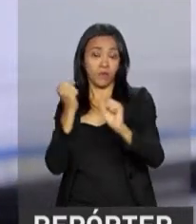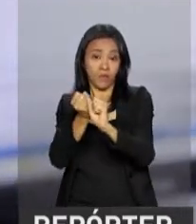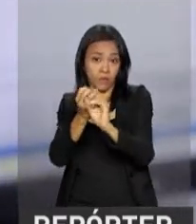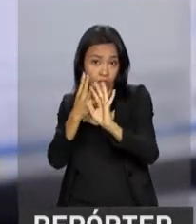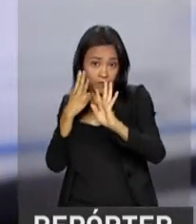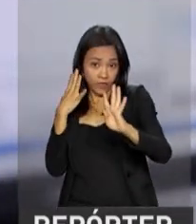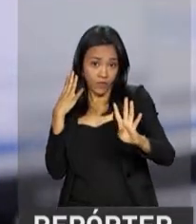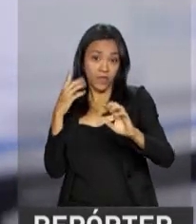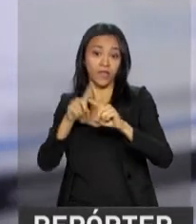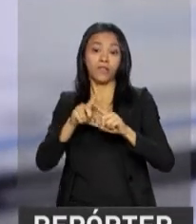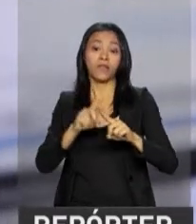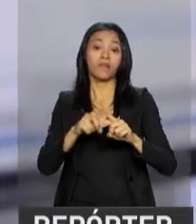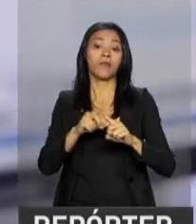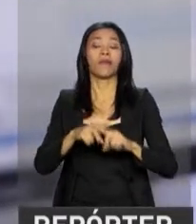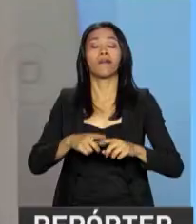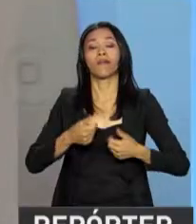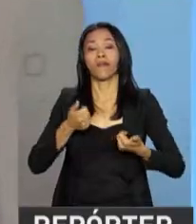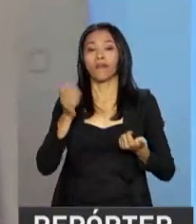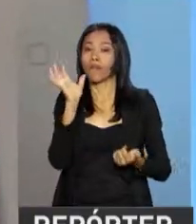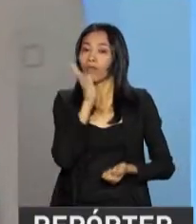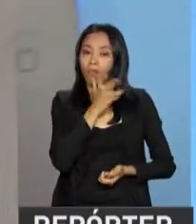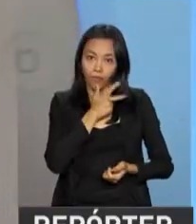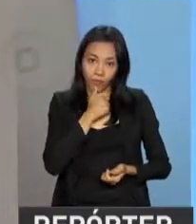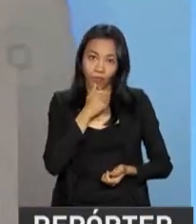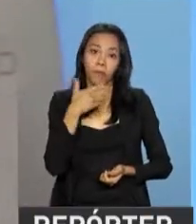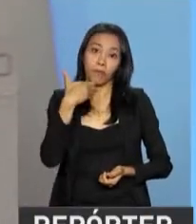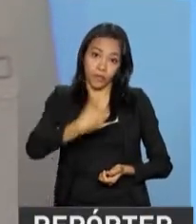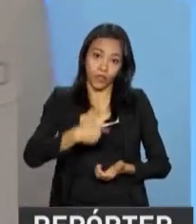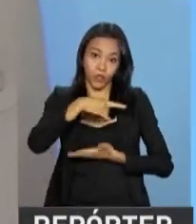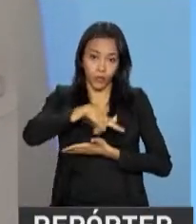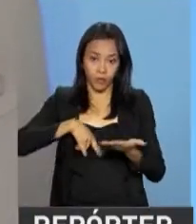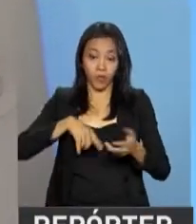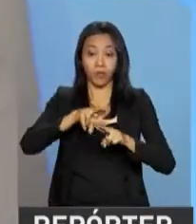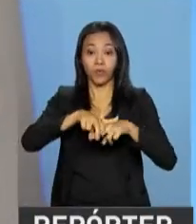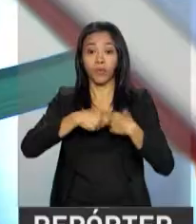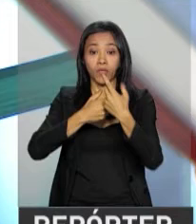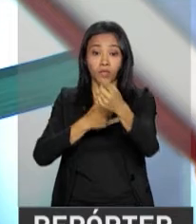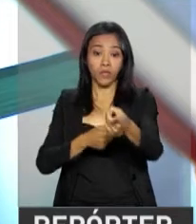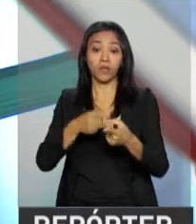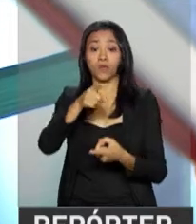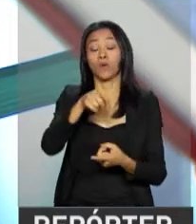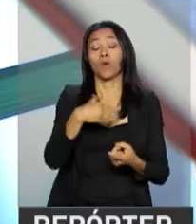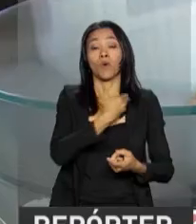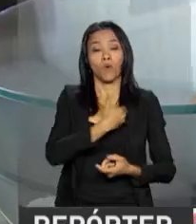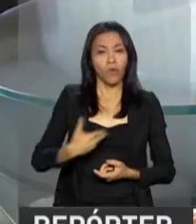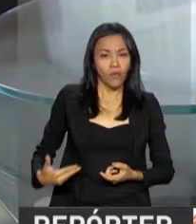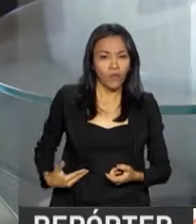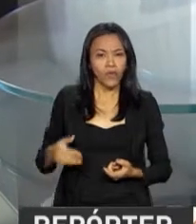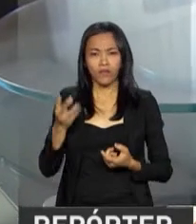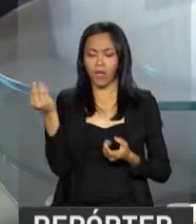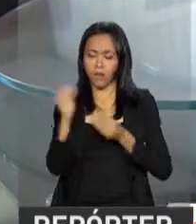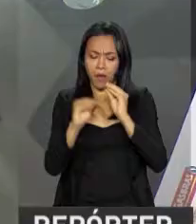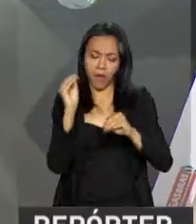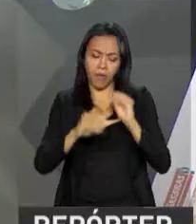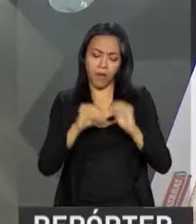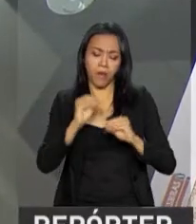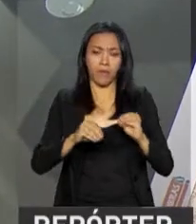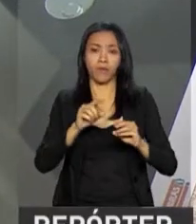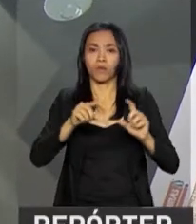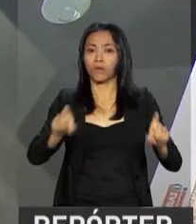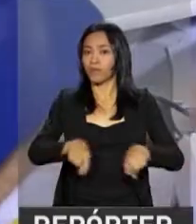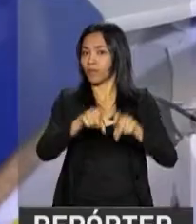gasto na hora de solicitar um documento para isso o governo está investindo na informatização dos serviços prestados são os